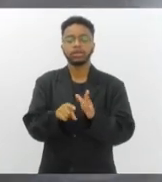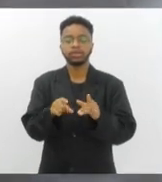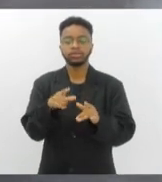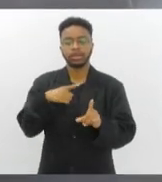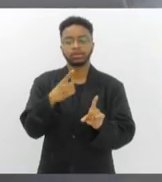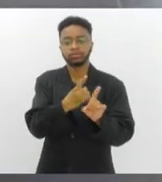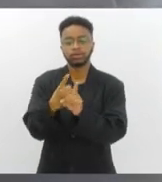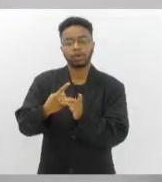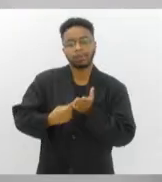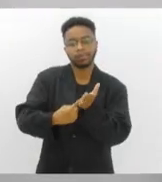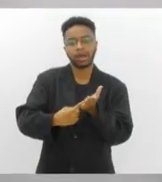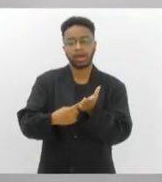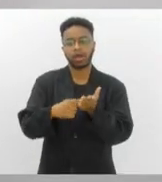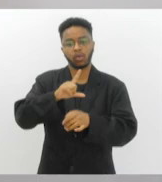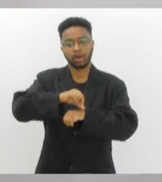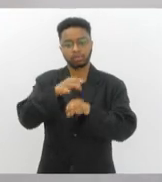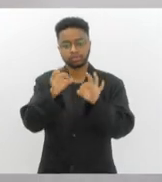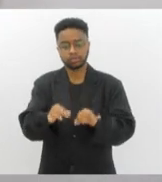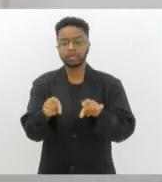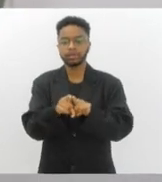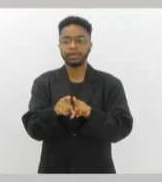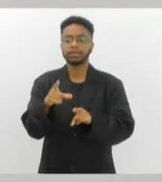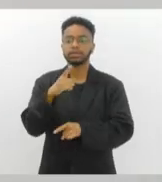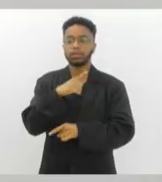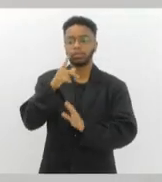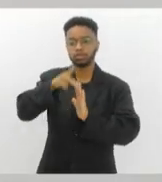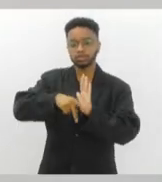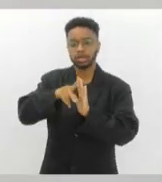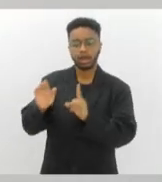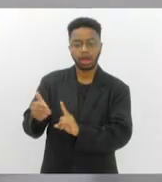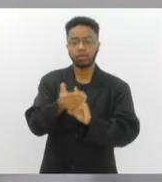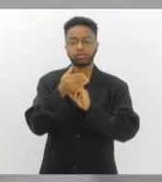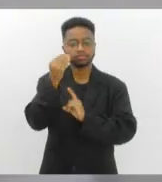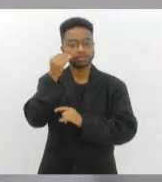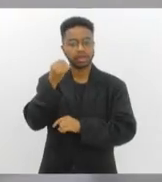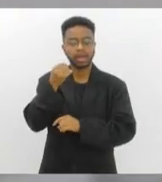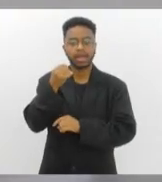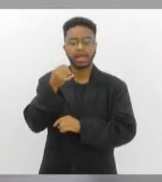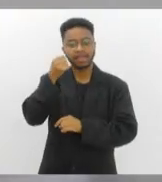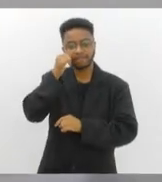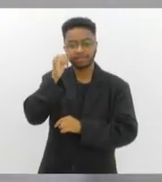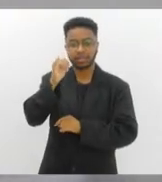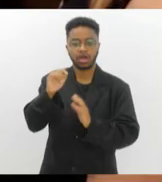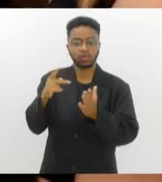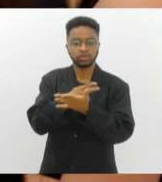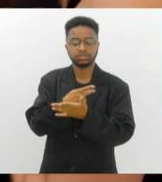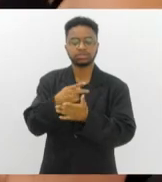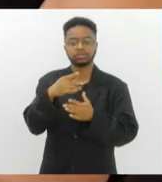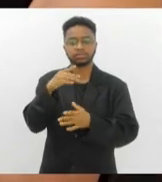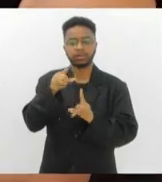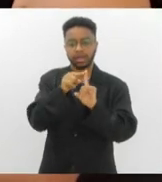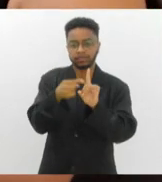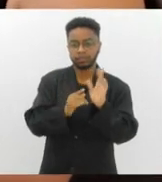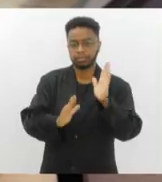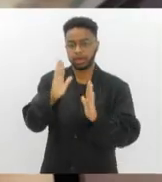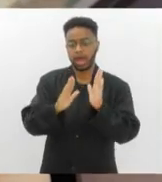e hora marcados. O ambulatório também possui o projeto Acolhe, de prevenção à gravidez não planejada na adolescência, e conta com